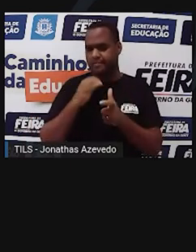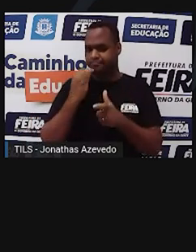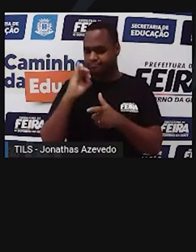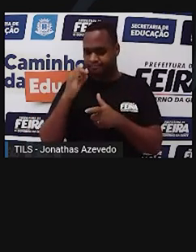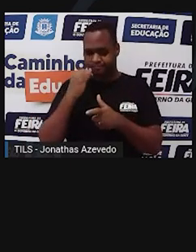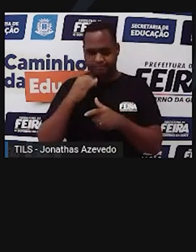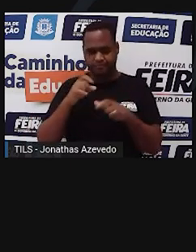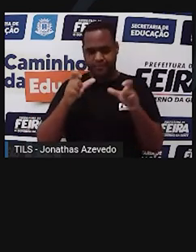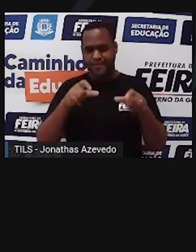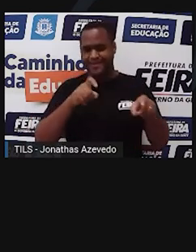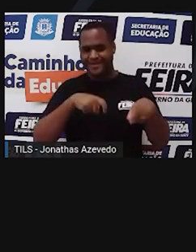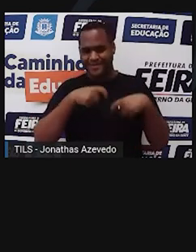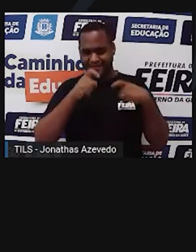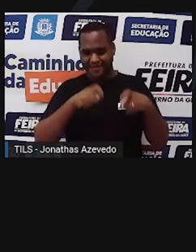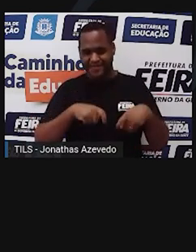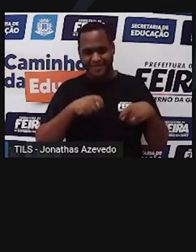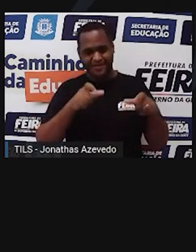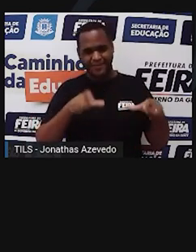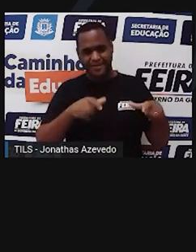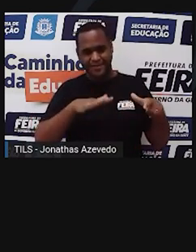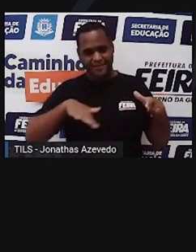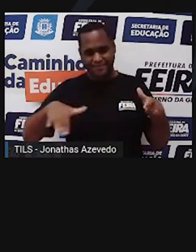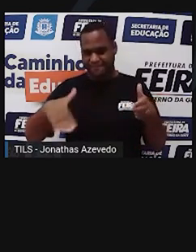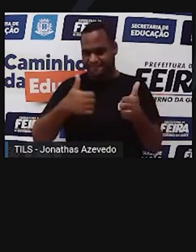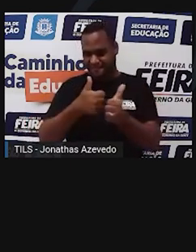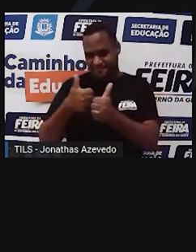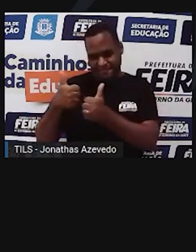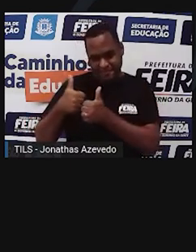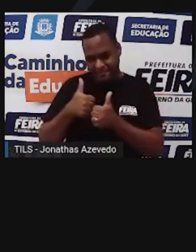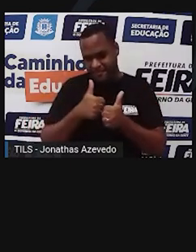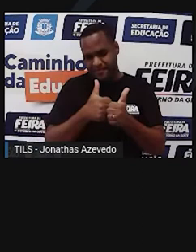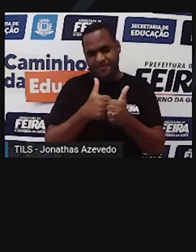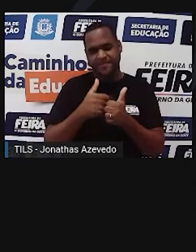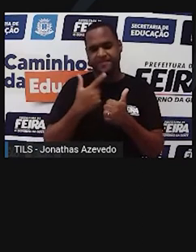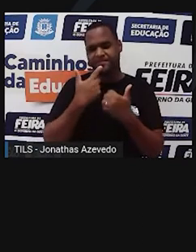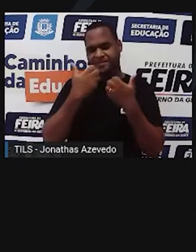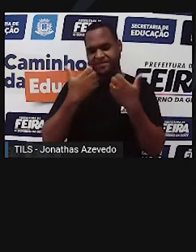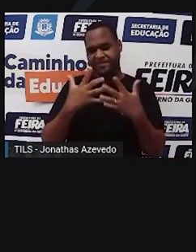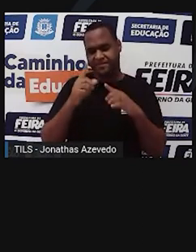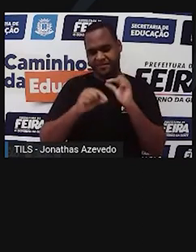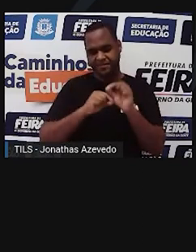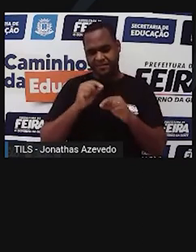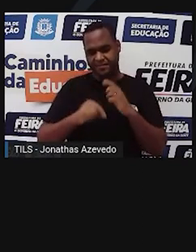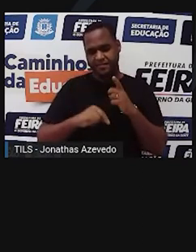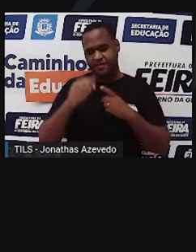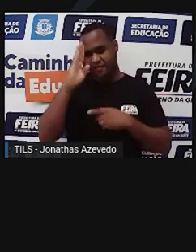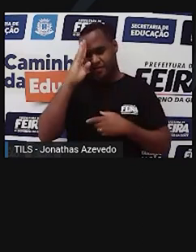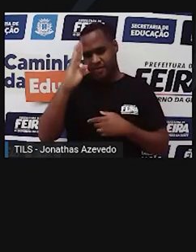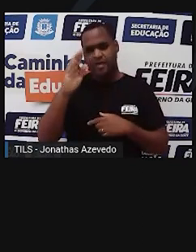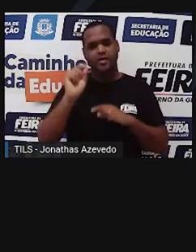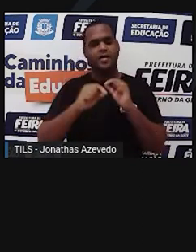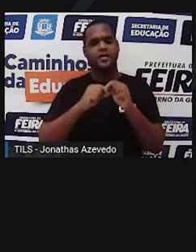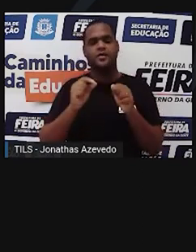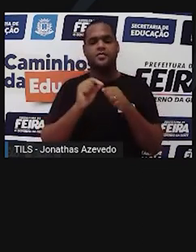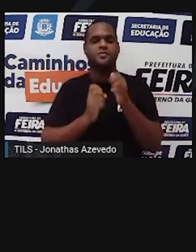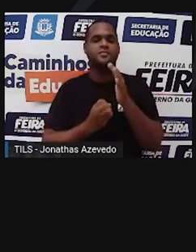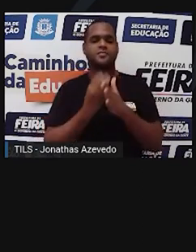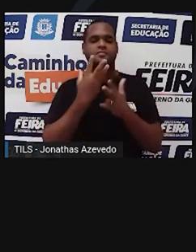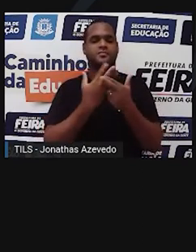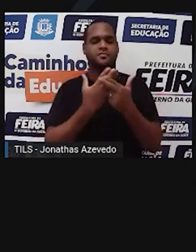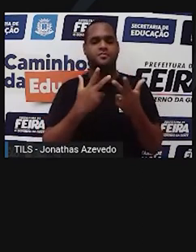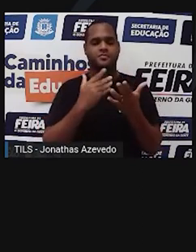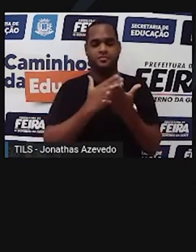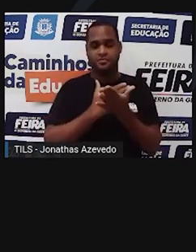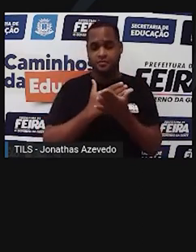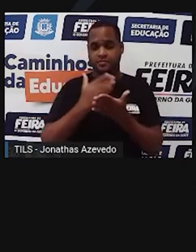as fazendas e pequenas propriedades. E nós podemos dizer que a primeira usina hidrelétrica no mundo foi